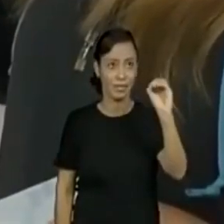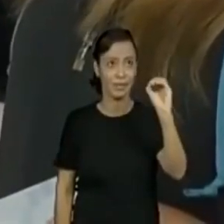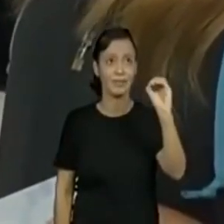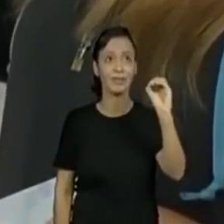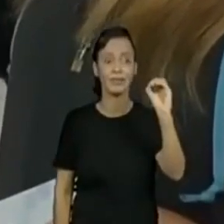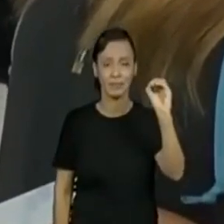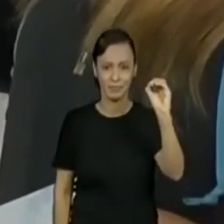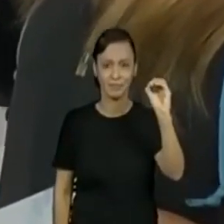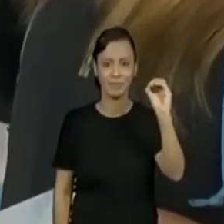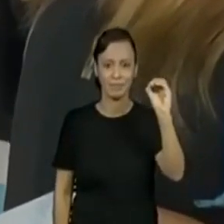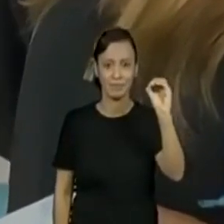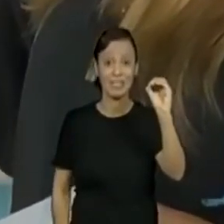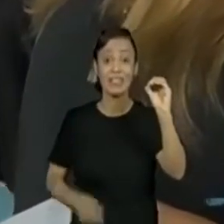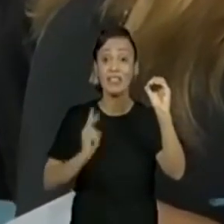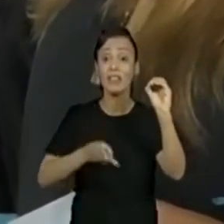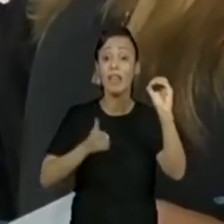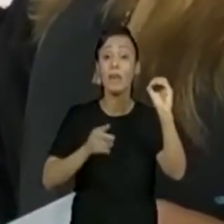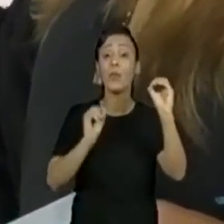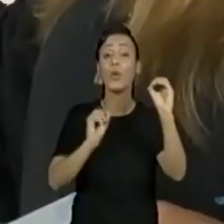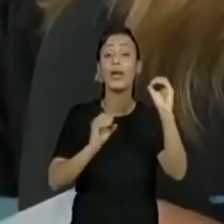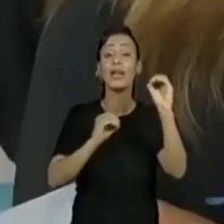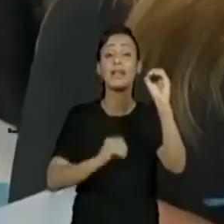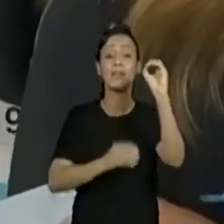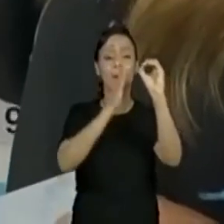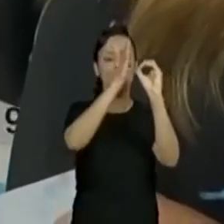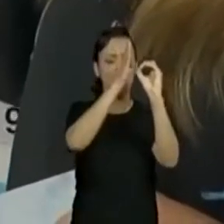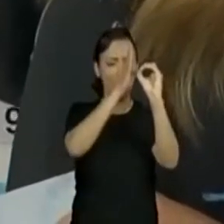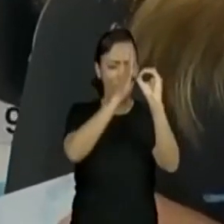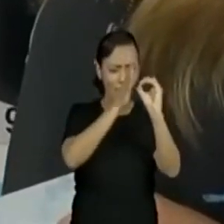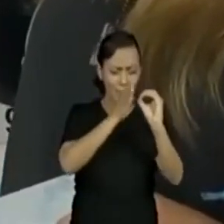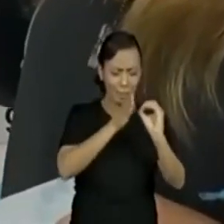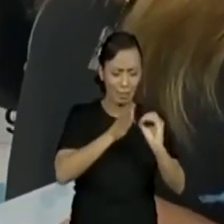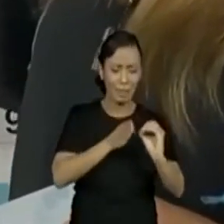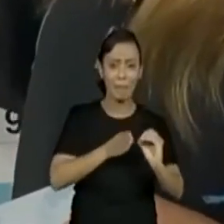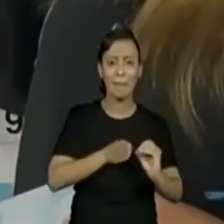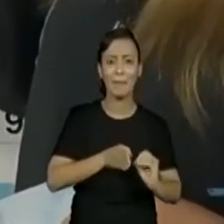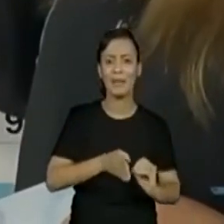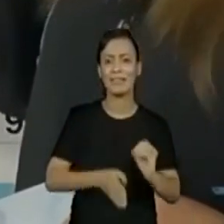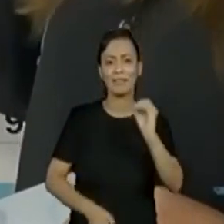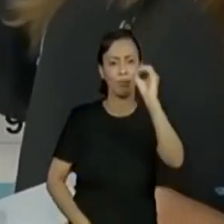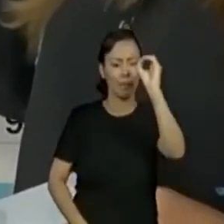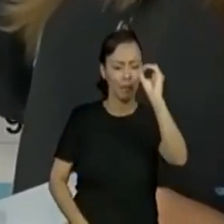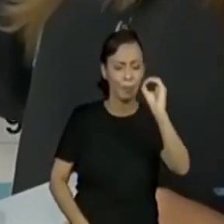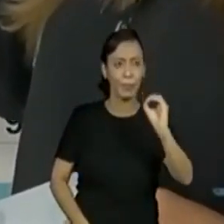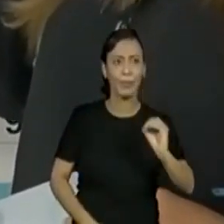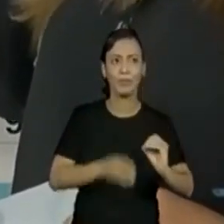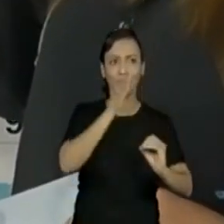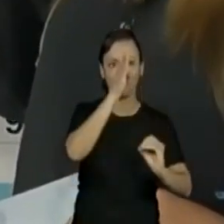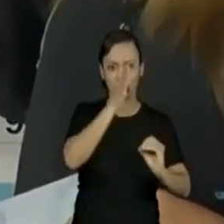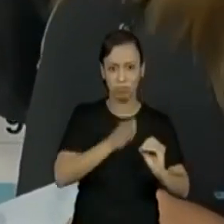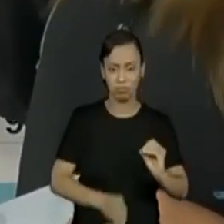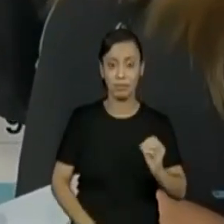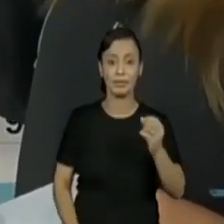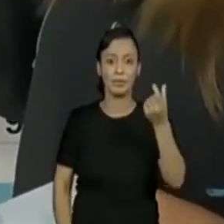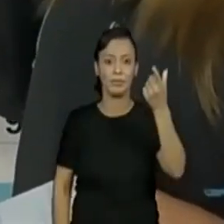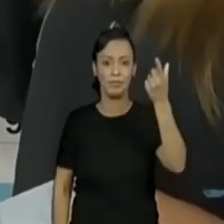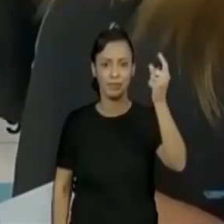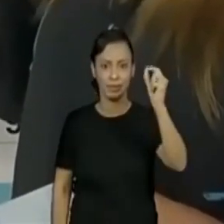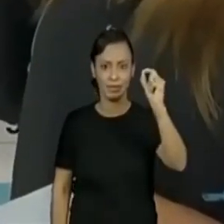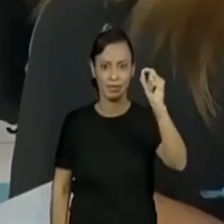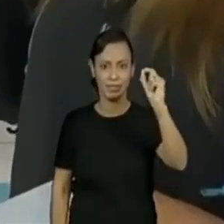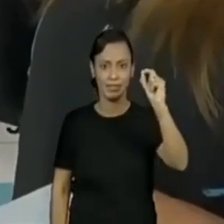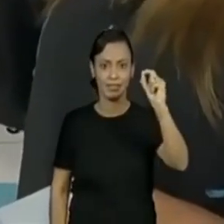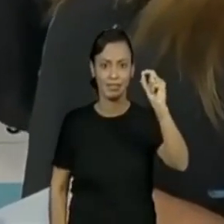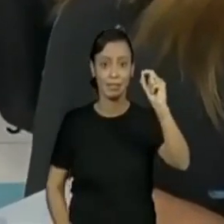10. Olha a regularidade da primeira coluna. Mais 10, eu tenho 20. E